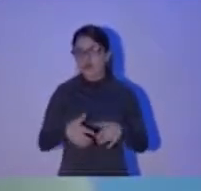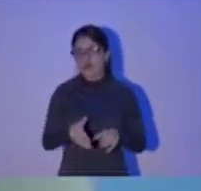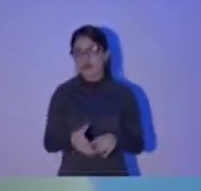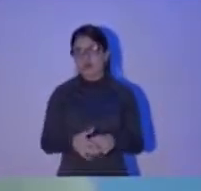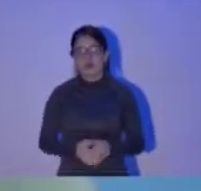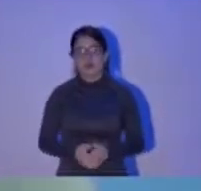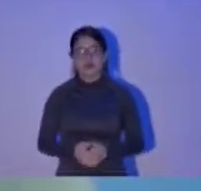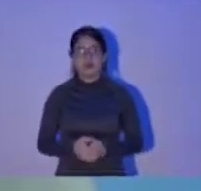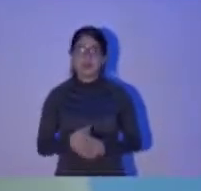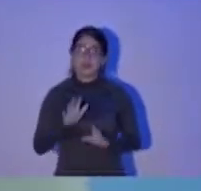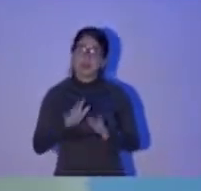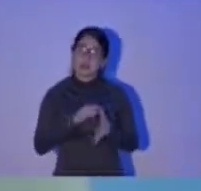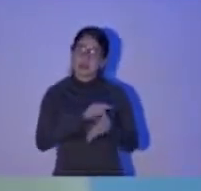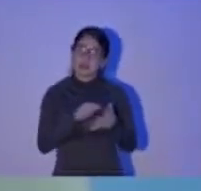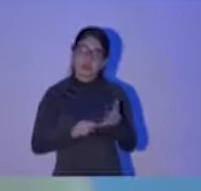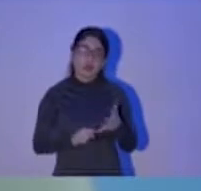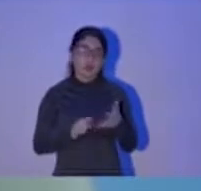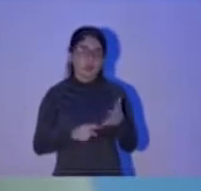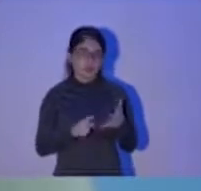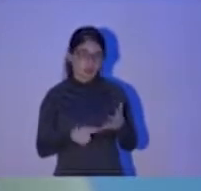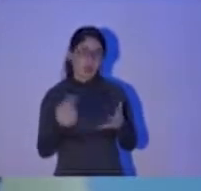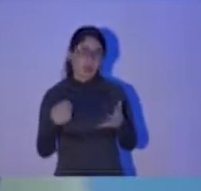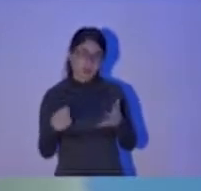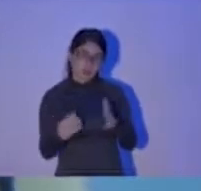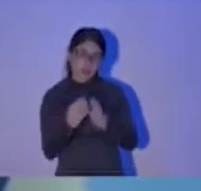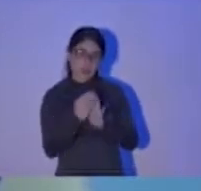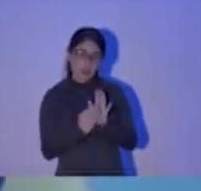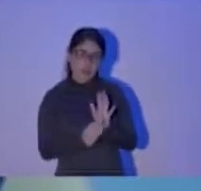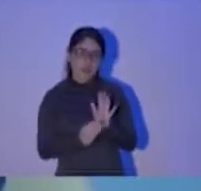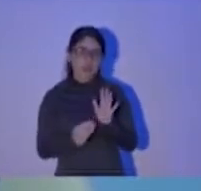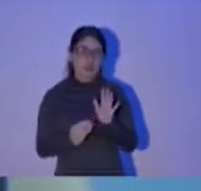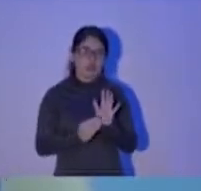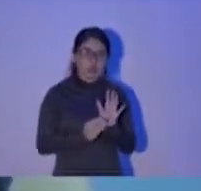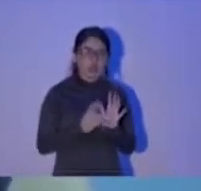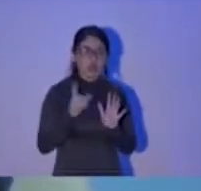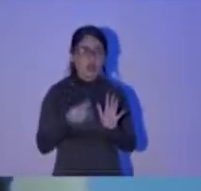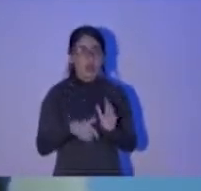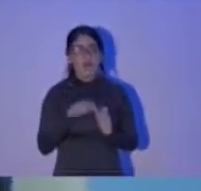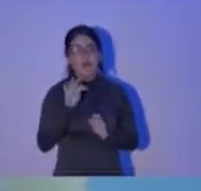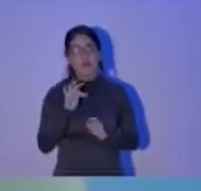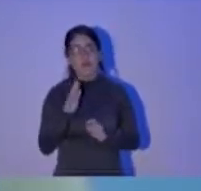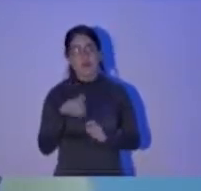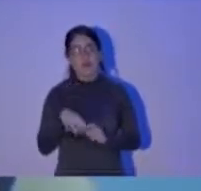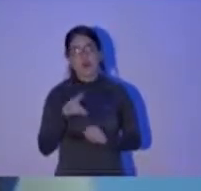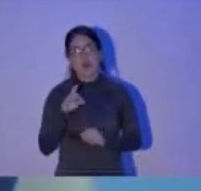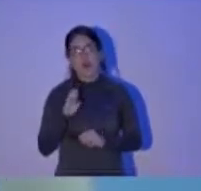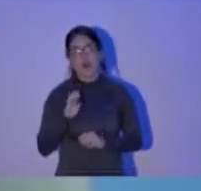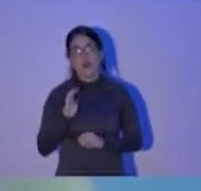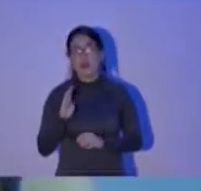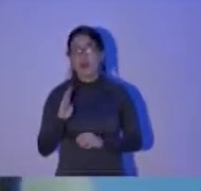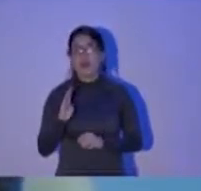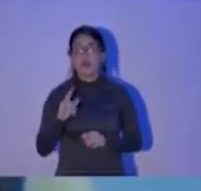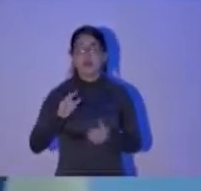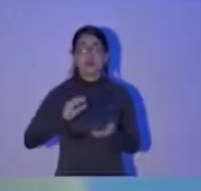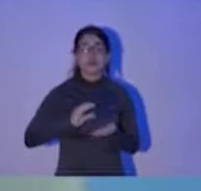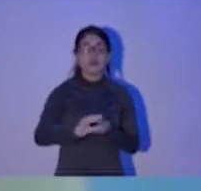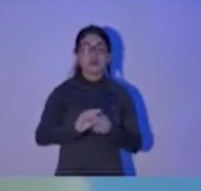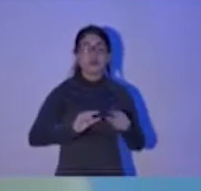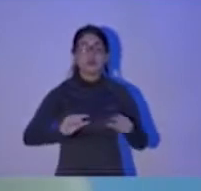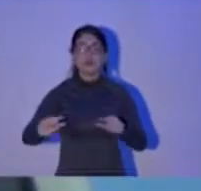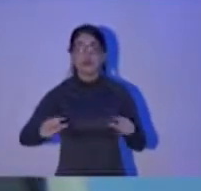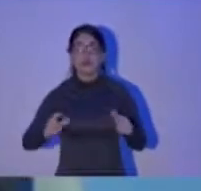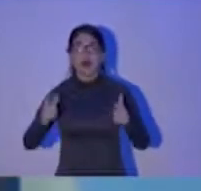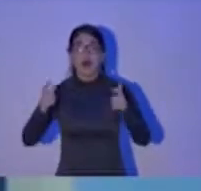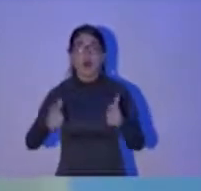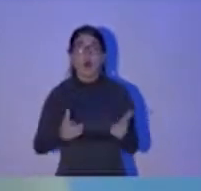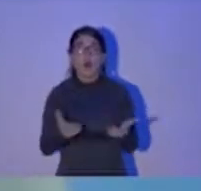ponto que deve estar nessa agenda, que é a discussão do Fundeb. Qual vai ser, afinal de contas, o modelo